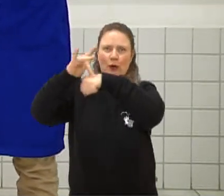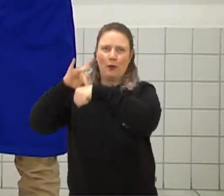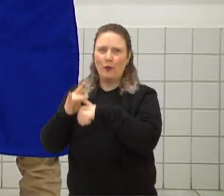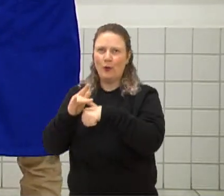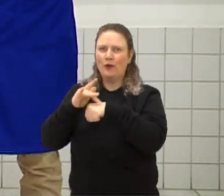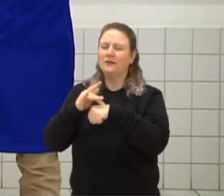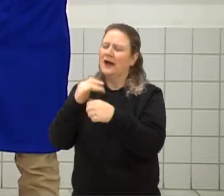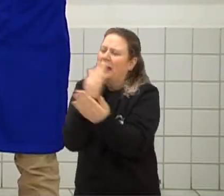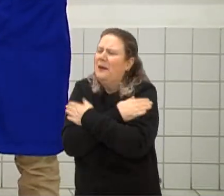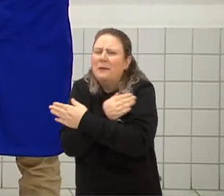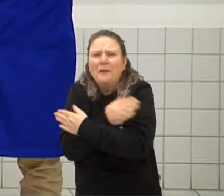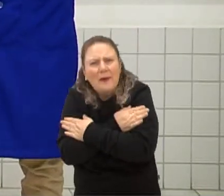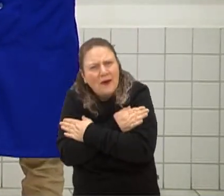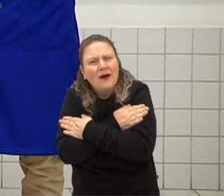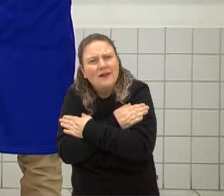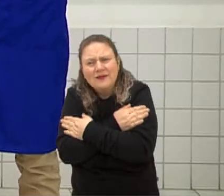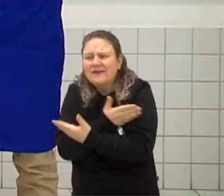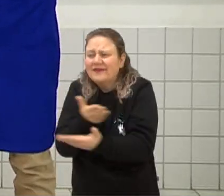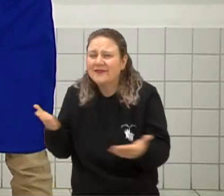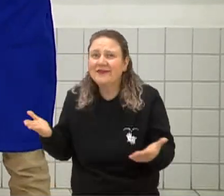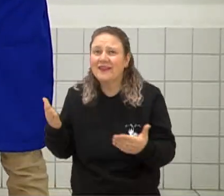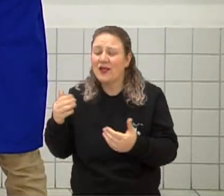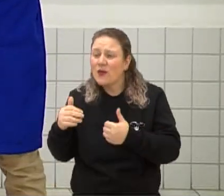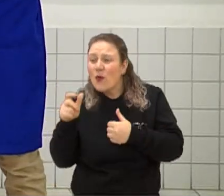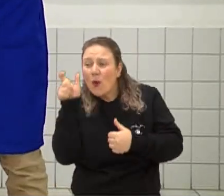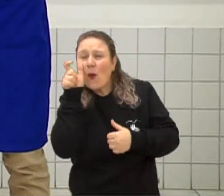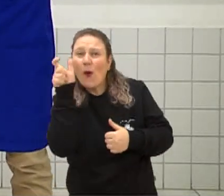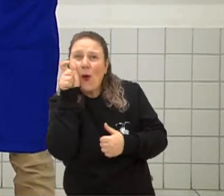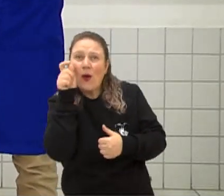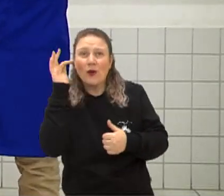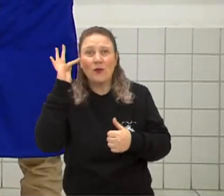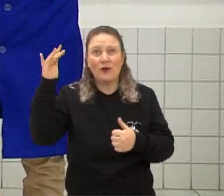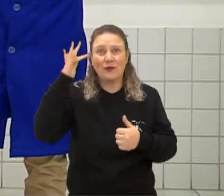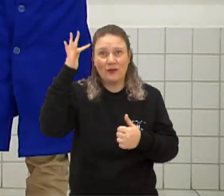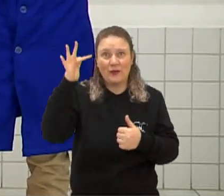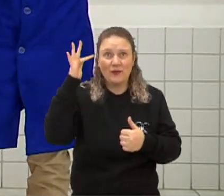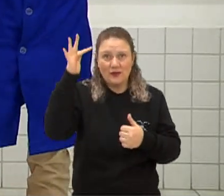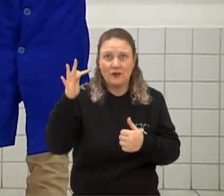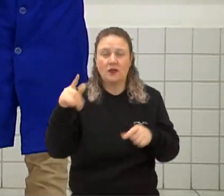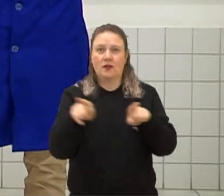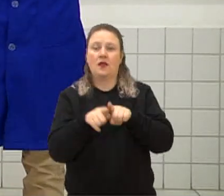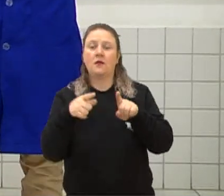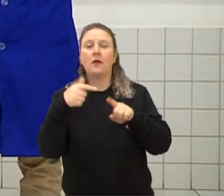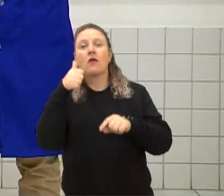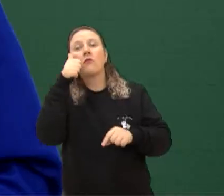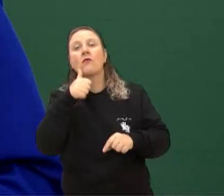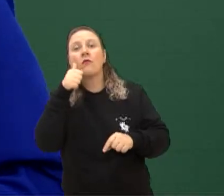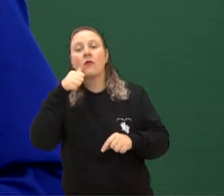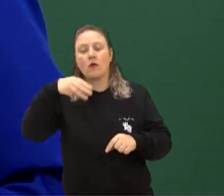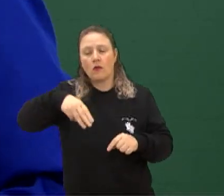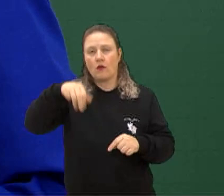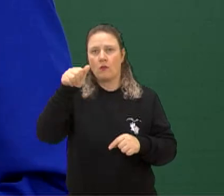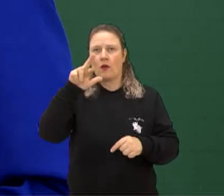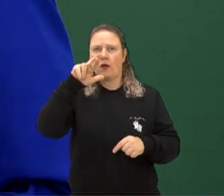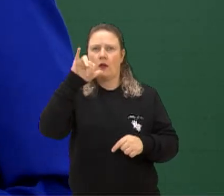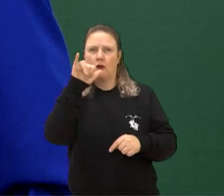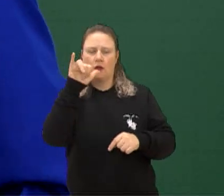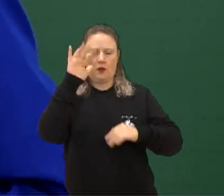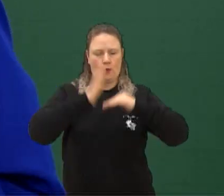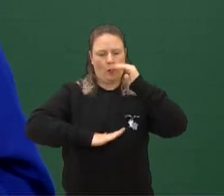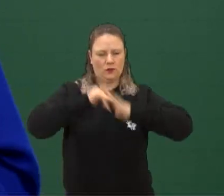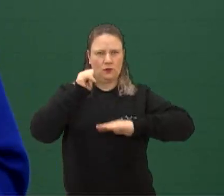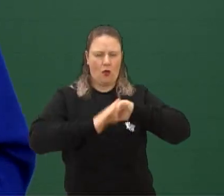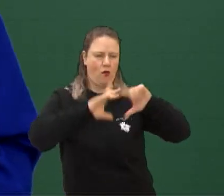Murilo aí, um abraço pra você, Murilo, que acompanha as aulas de filosofia. A Mari também, que é fotógrafa, olha que bacana, fotografia muito legal,